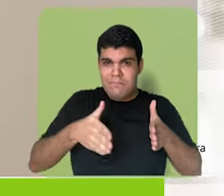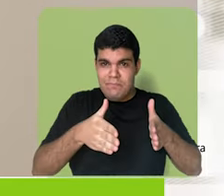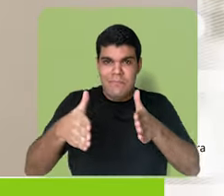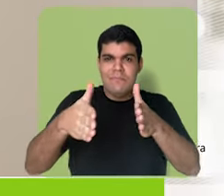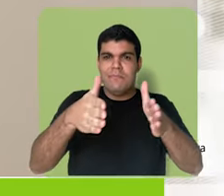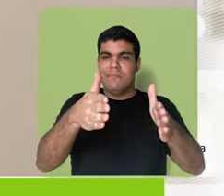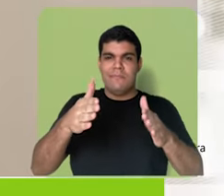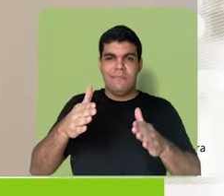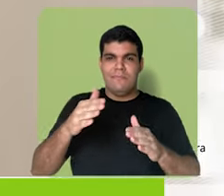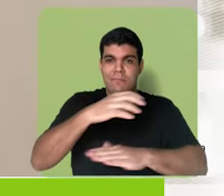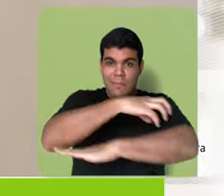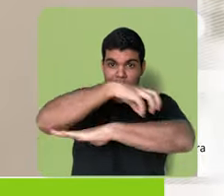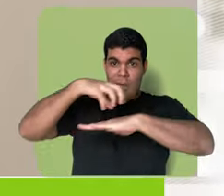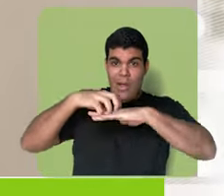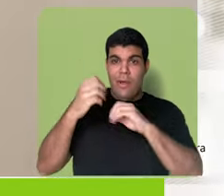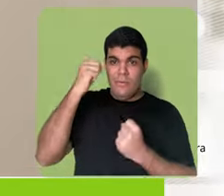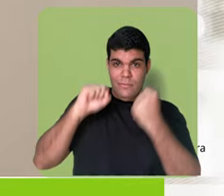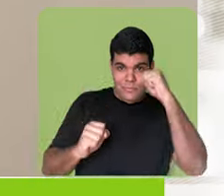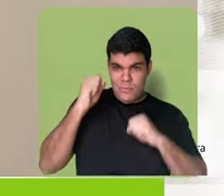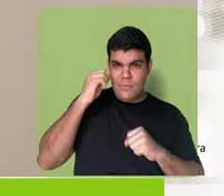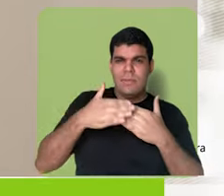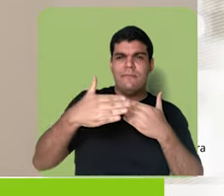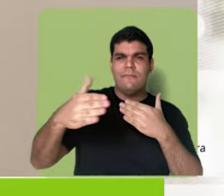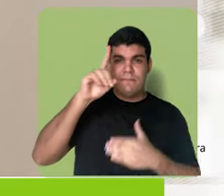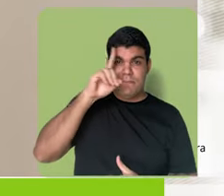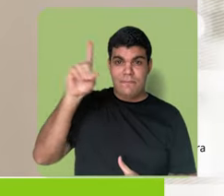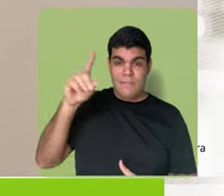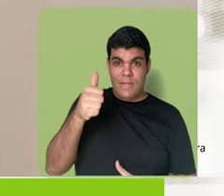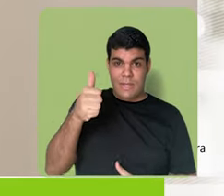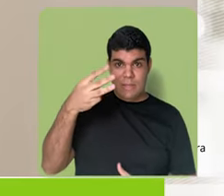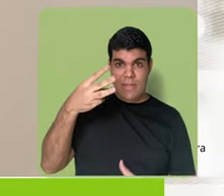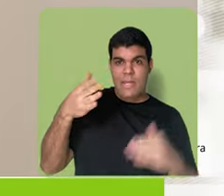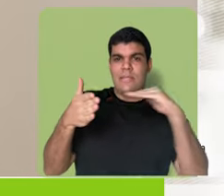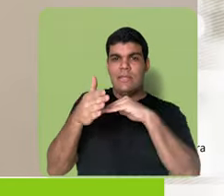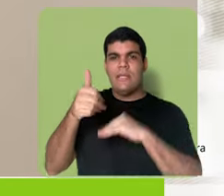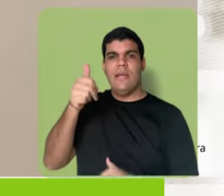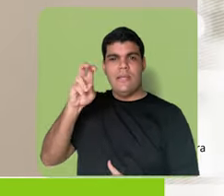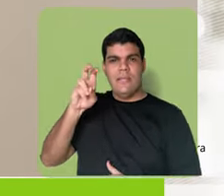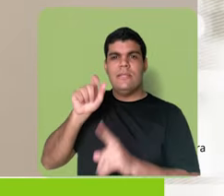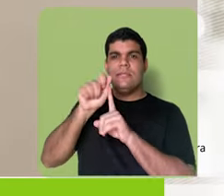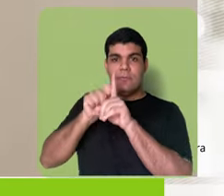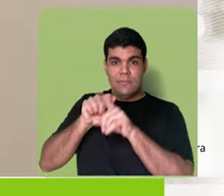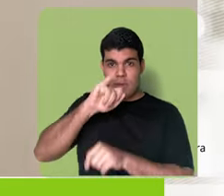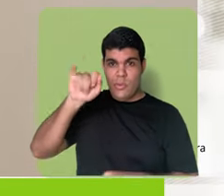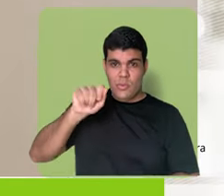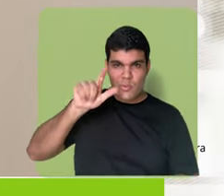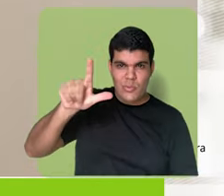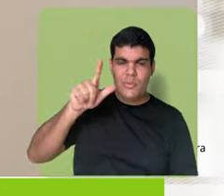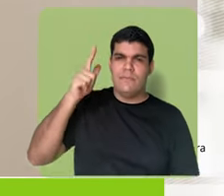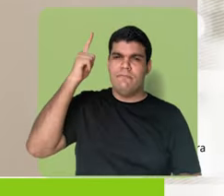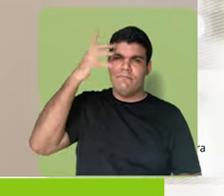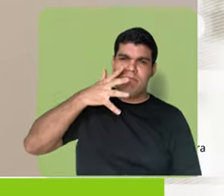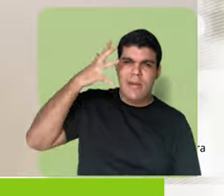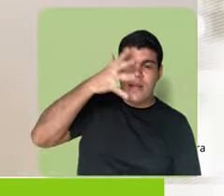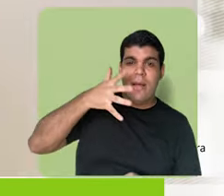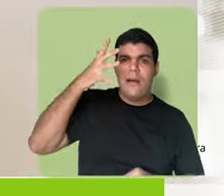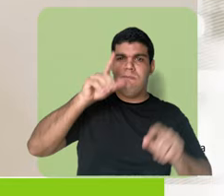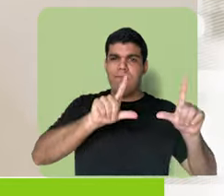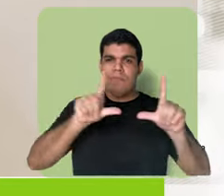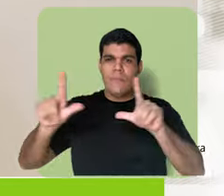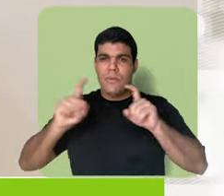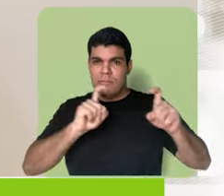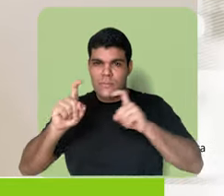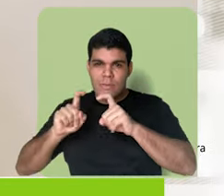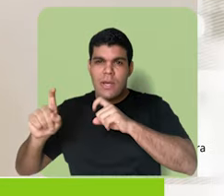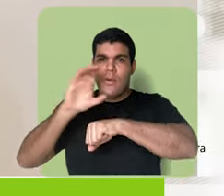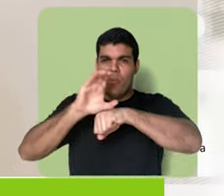jornada de agroindústria que vai acontecer de 13 a 15 de julho, com palestra, mesas e mini curso, tudo online. O evento